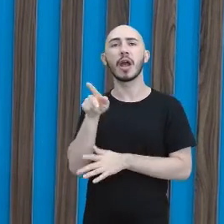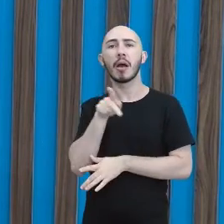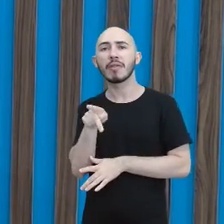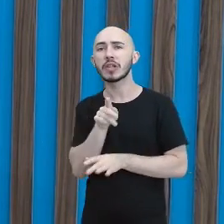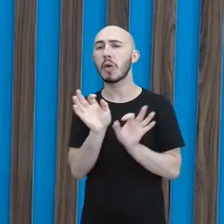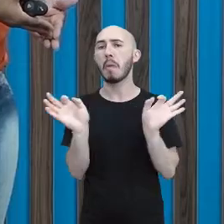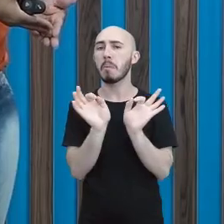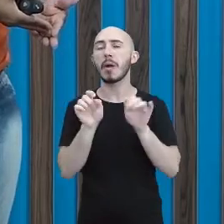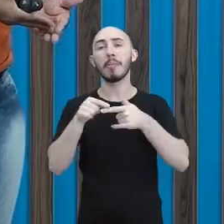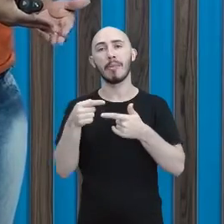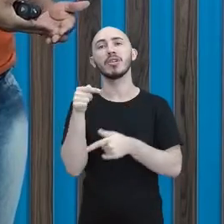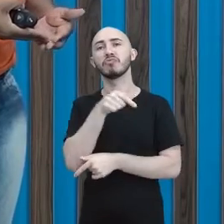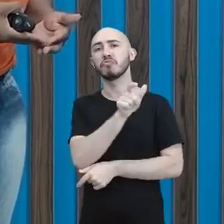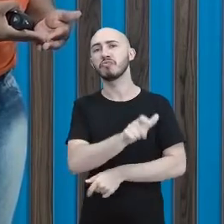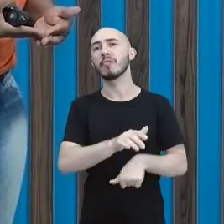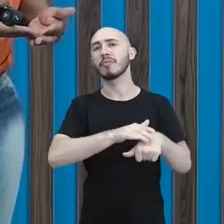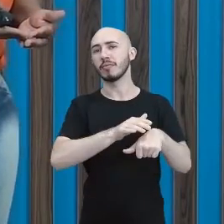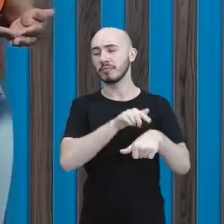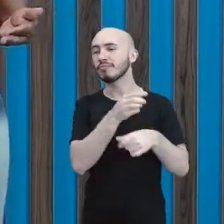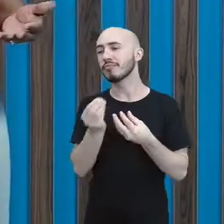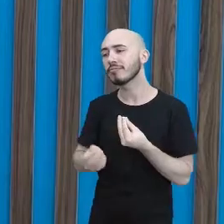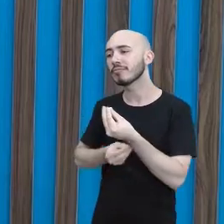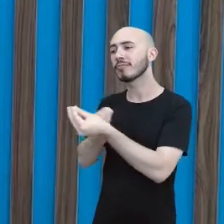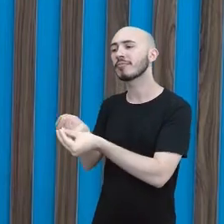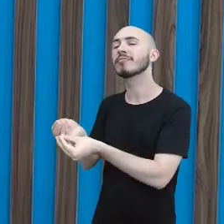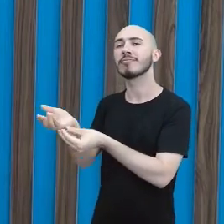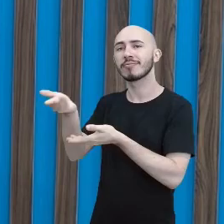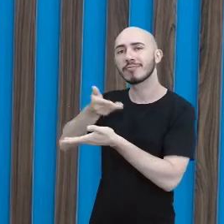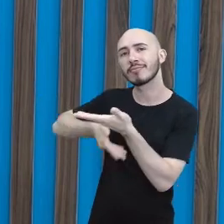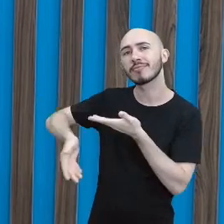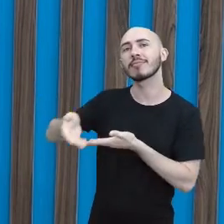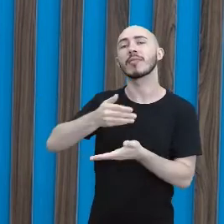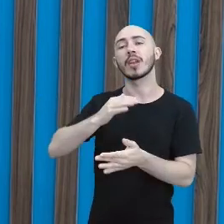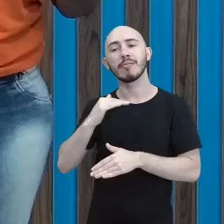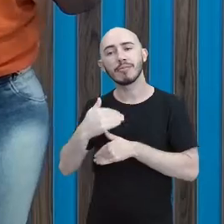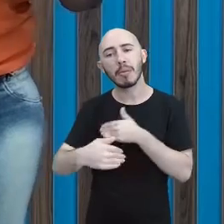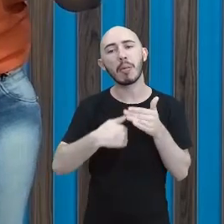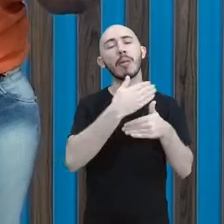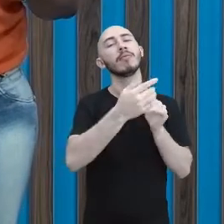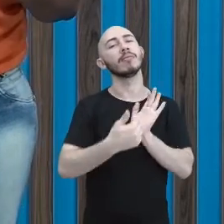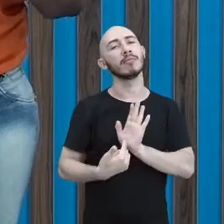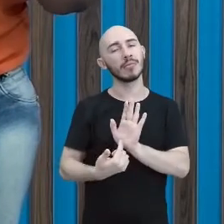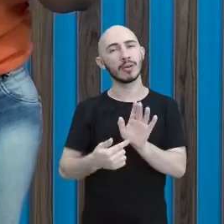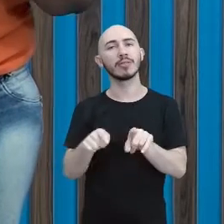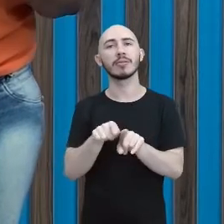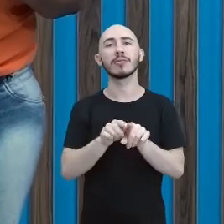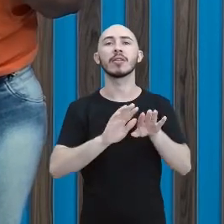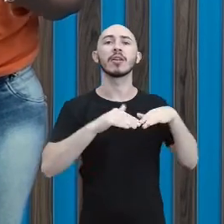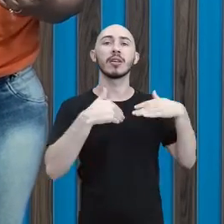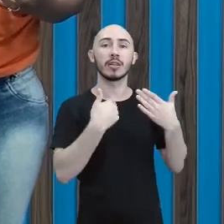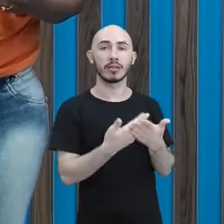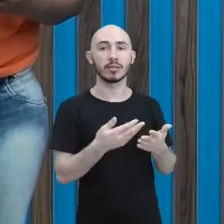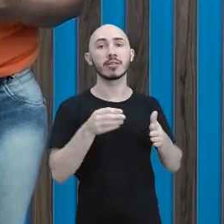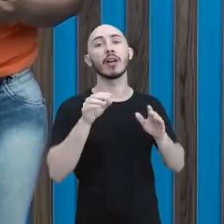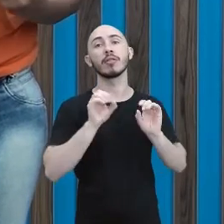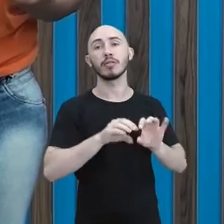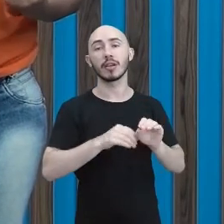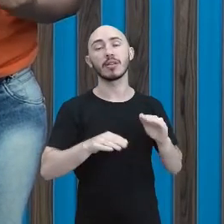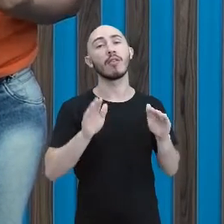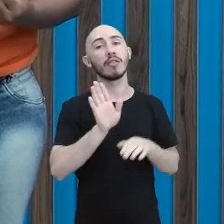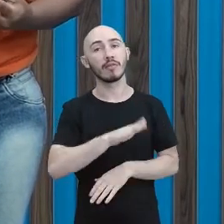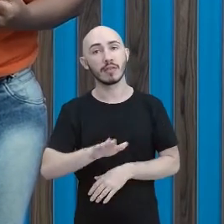professora faça essa interferência. É verdade. Não é isso? Então, isso é crescer. E a creche, a educação infantil,